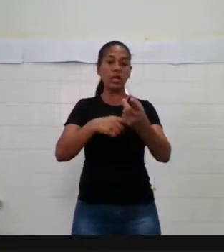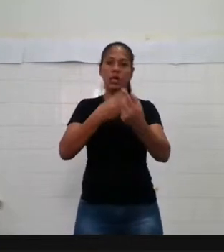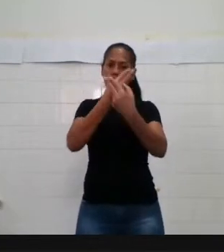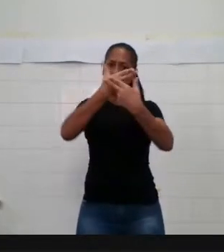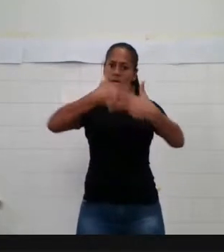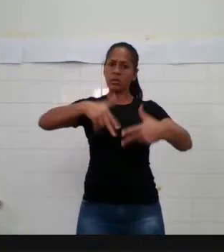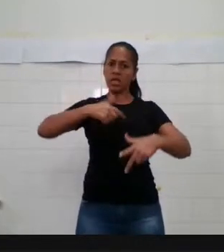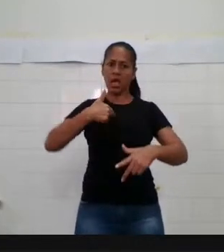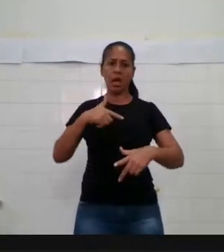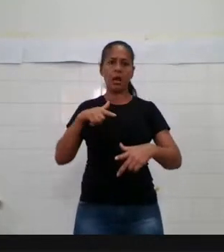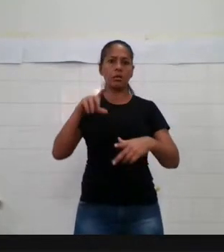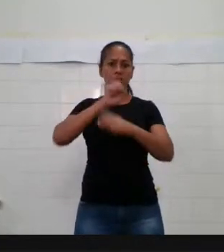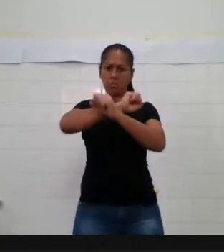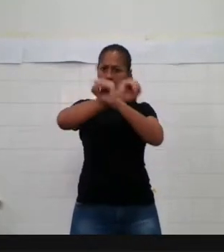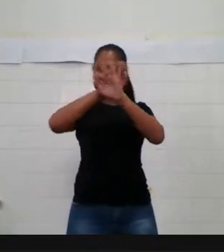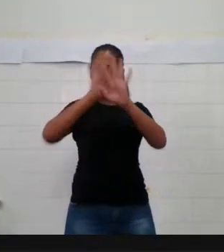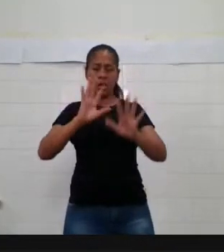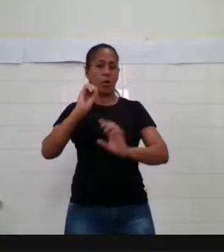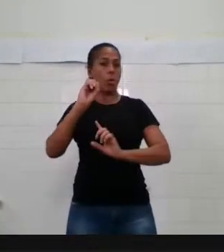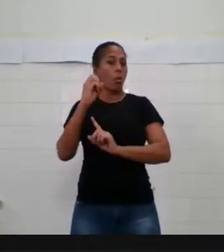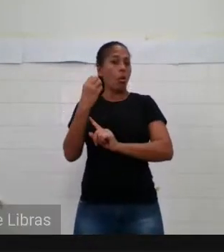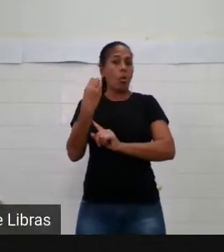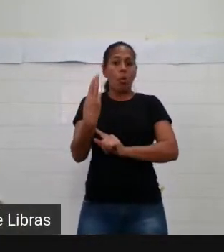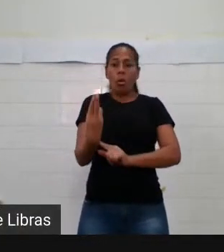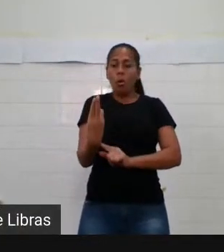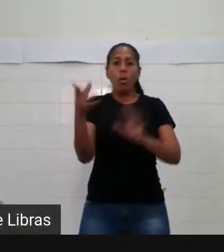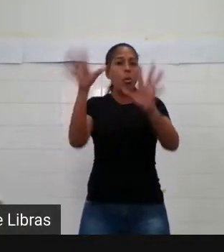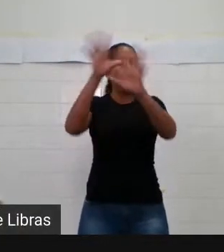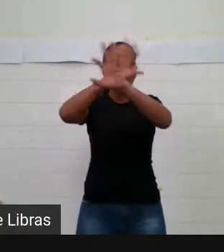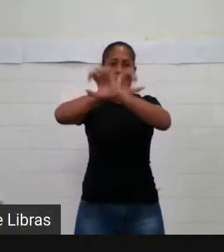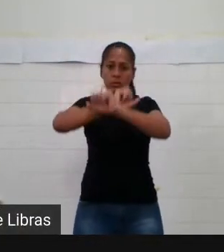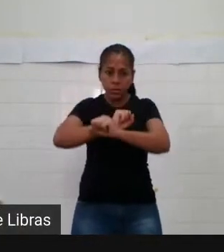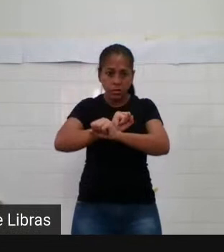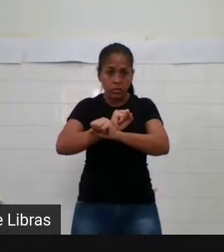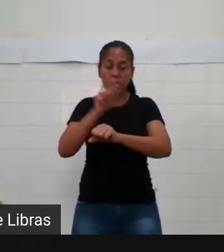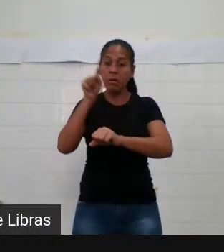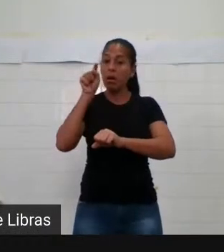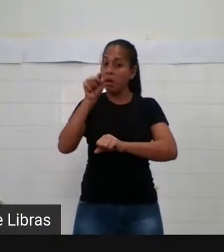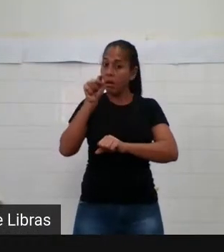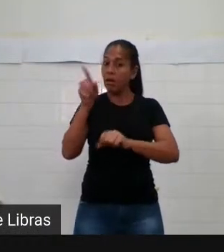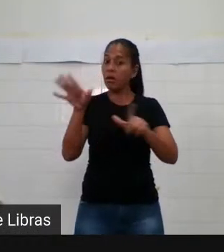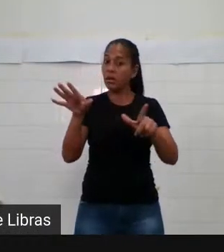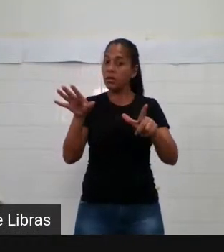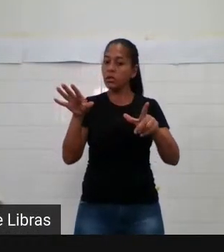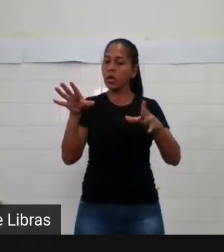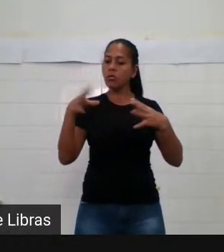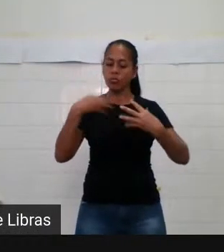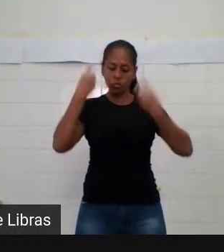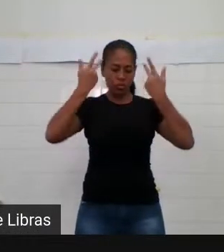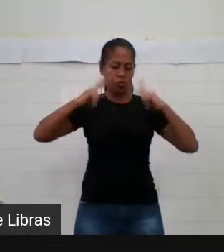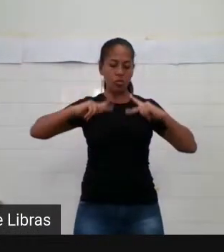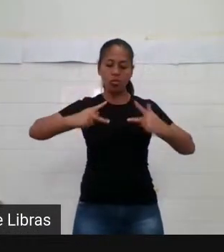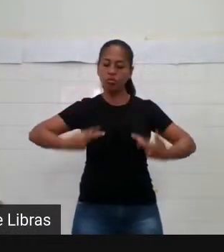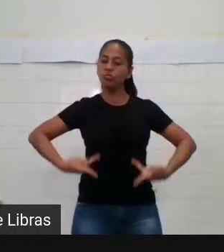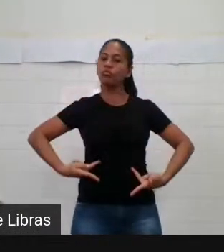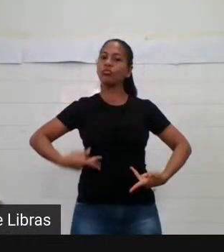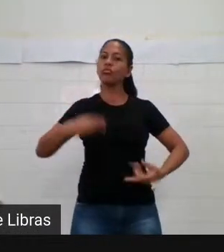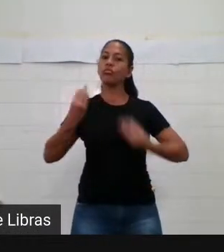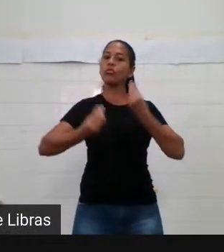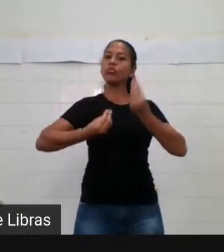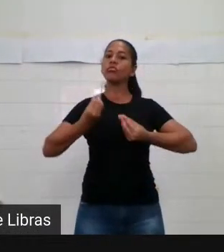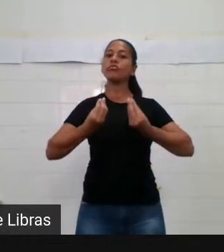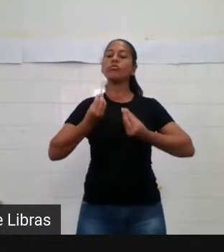na cor mais clara ou na cor mais escura. Ela está na forma como nós nos